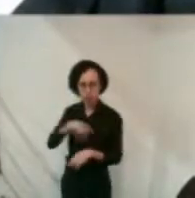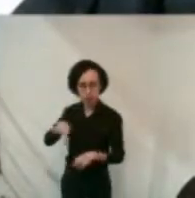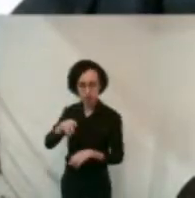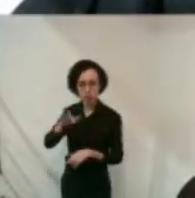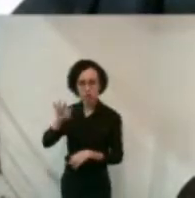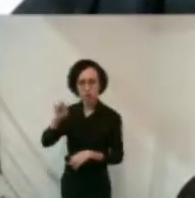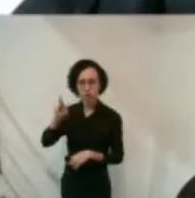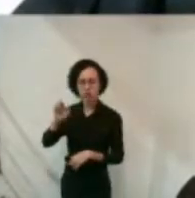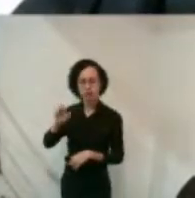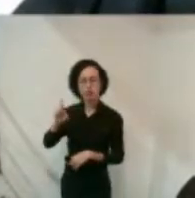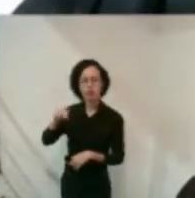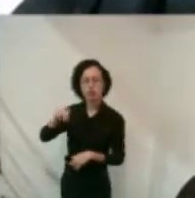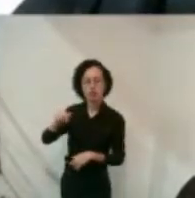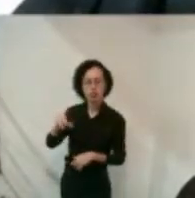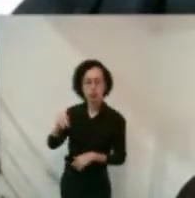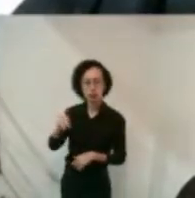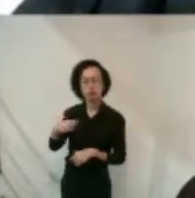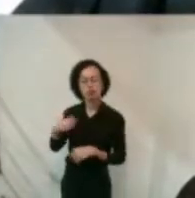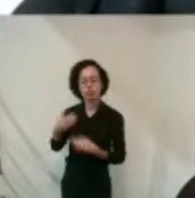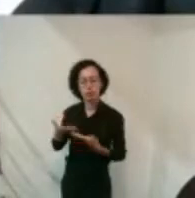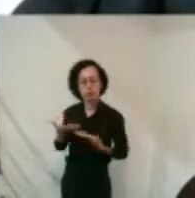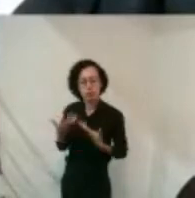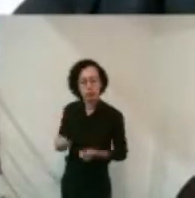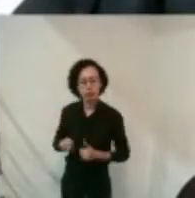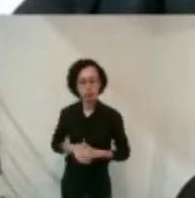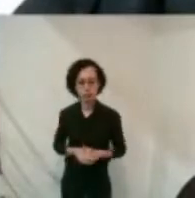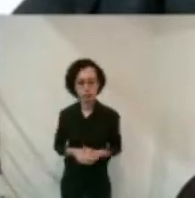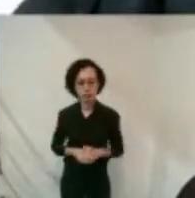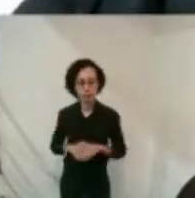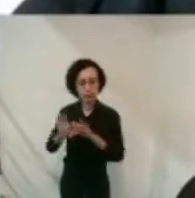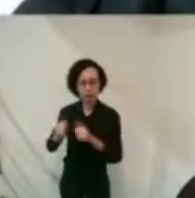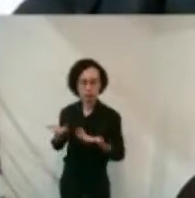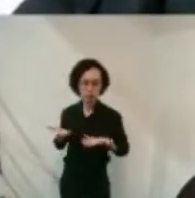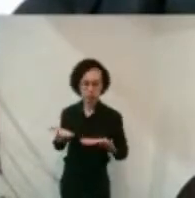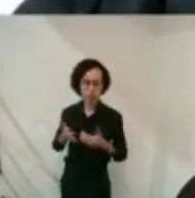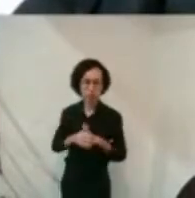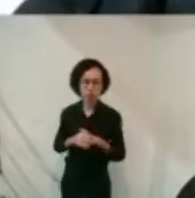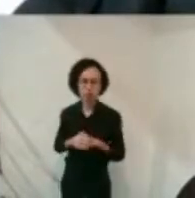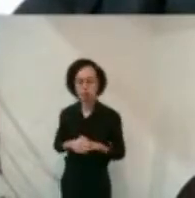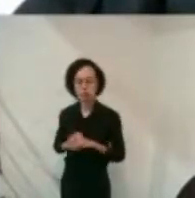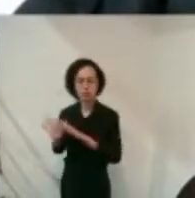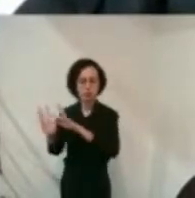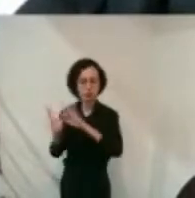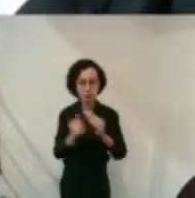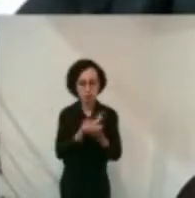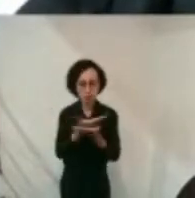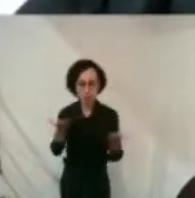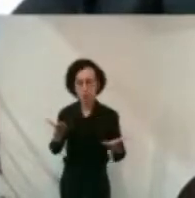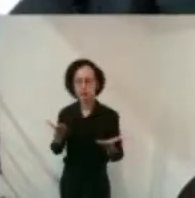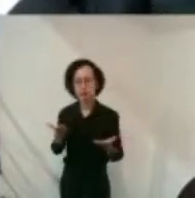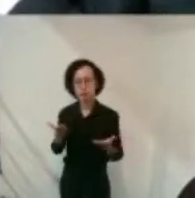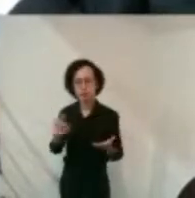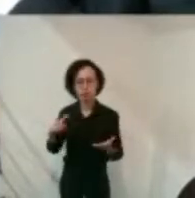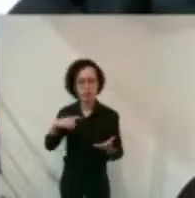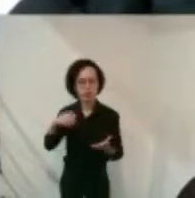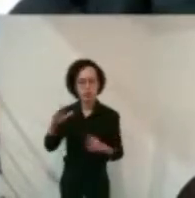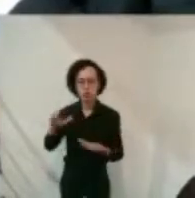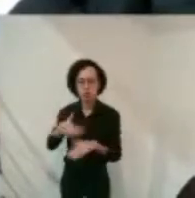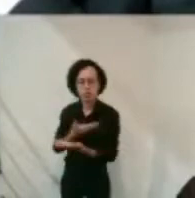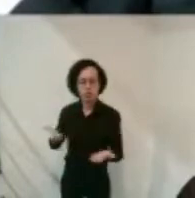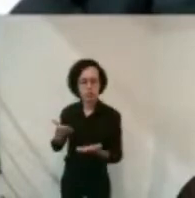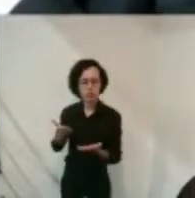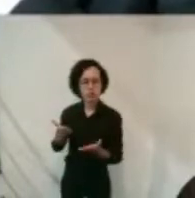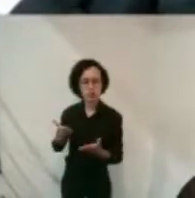ter nos acolhido. E, por fim, eu quero desejar que todos e todas tenham um evento aqui